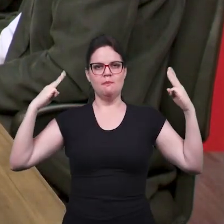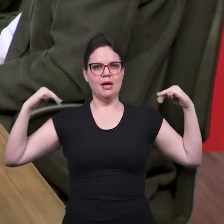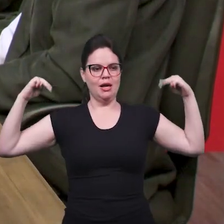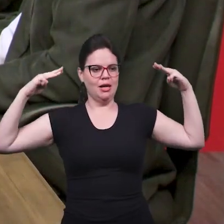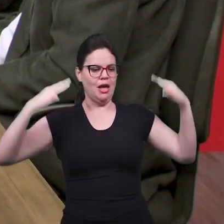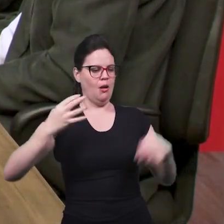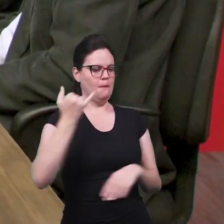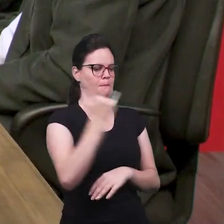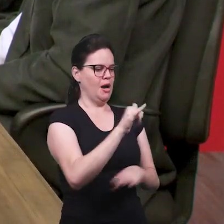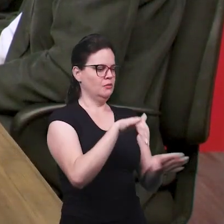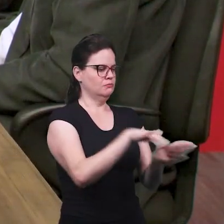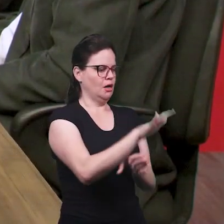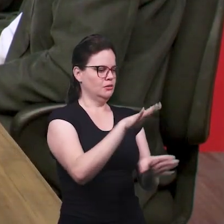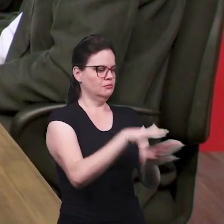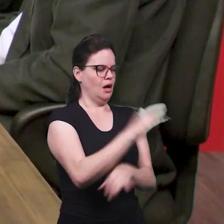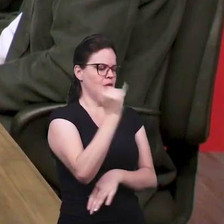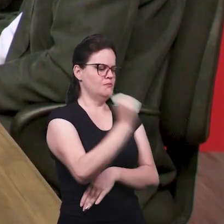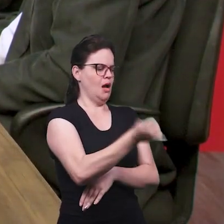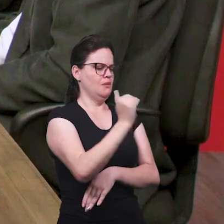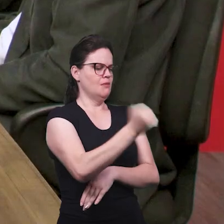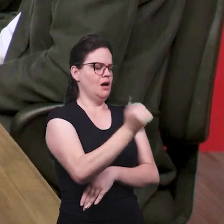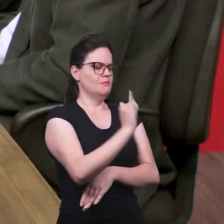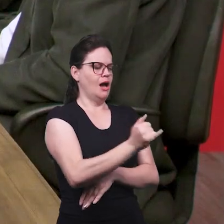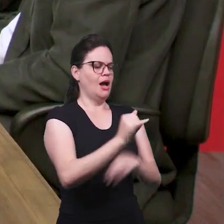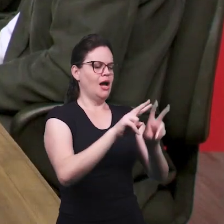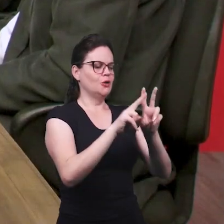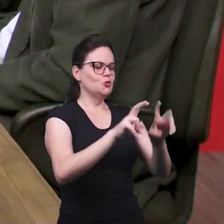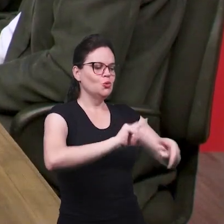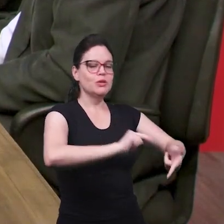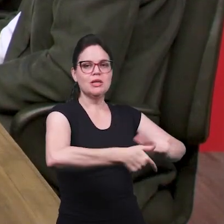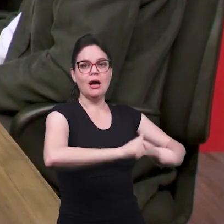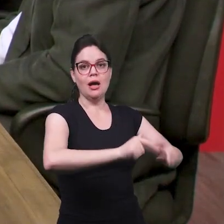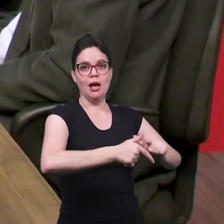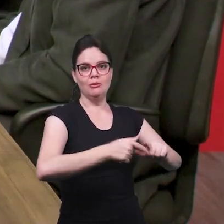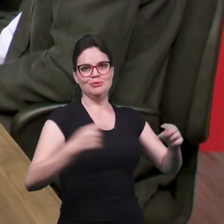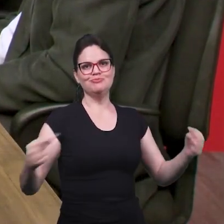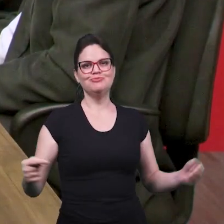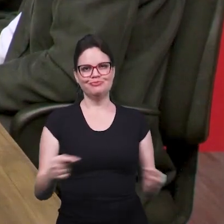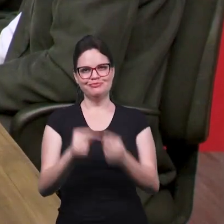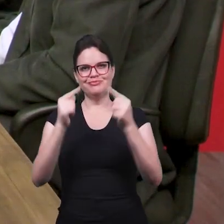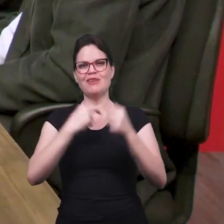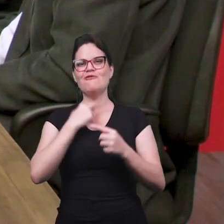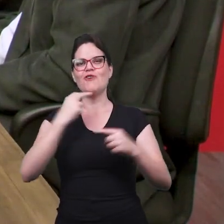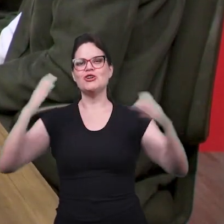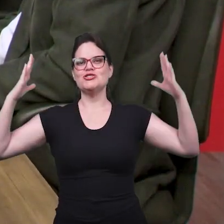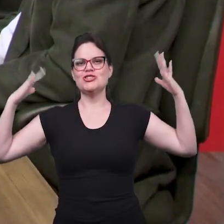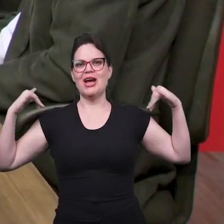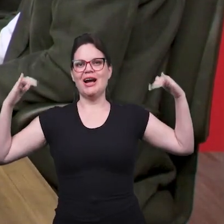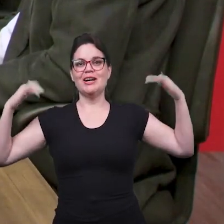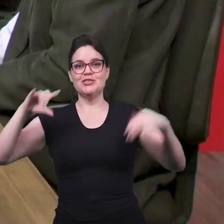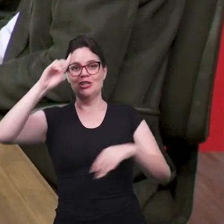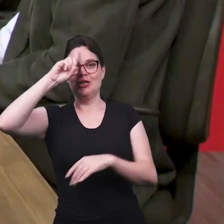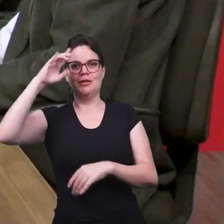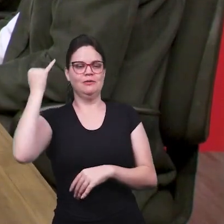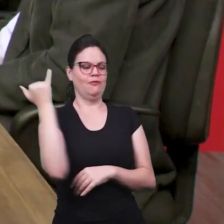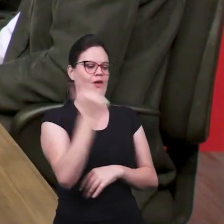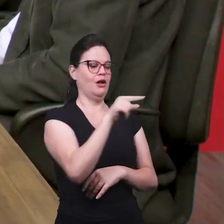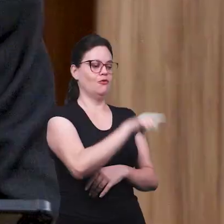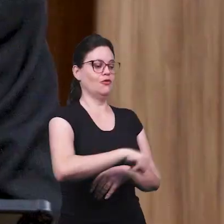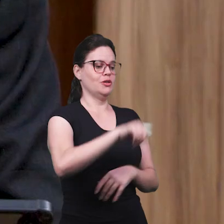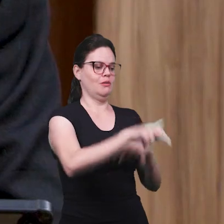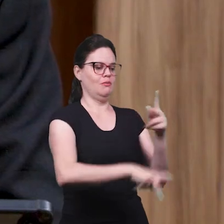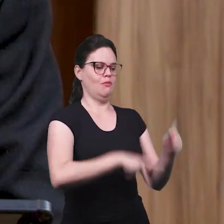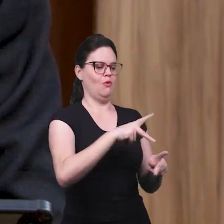tal qual jamais visto pela humanidade, mas que ali haveria uma intervenção de Deus para o povo de Israel,